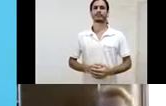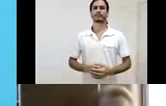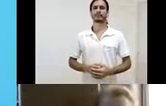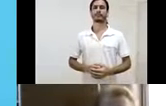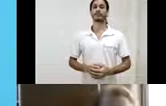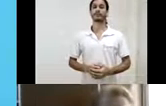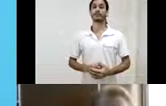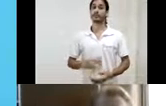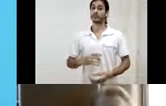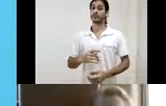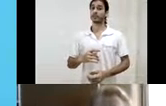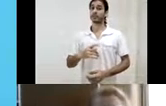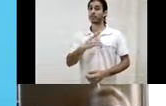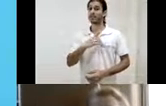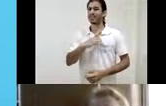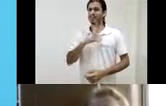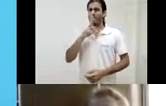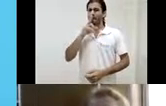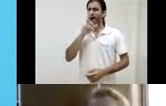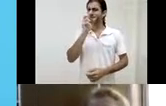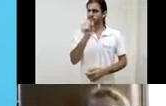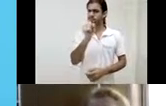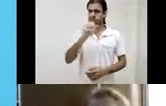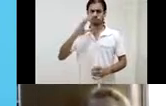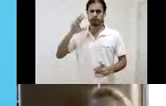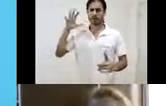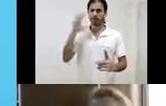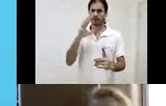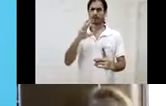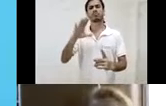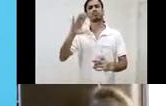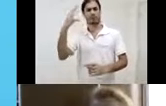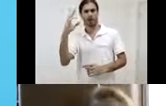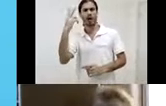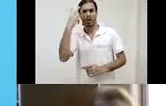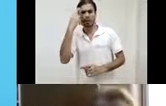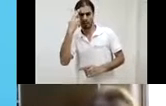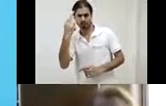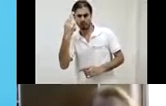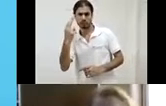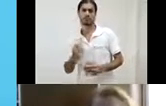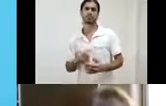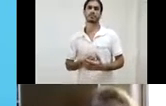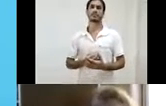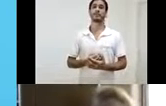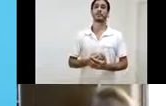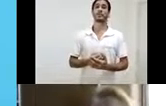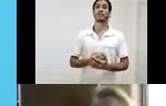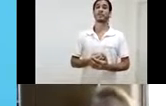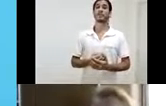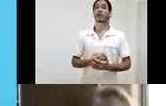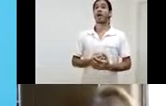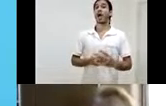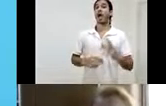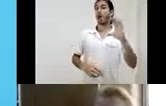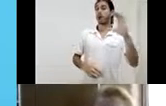ciências físicas, que as ciências humanas sociais tomavam como referência para ela se fincar, se